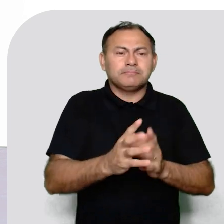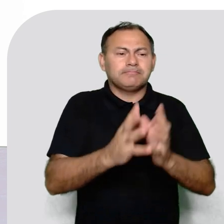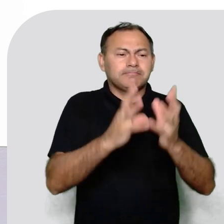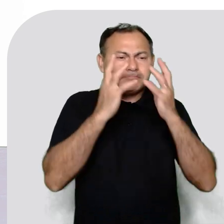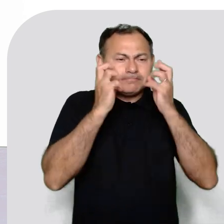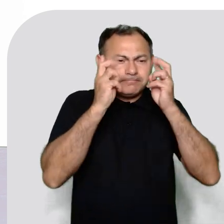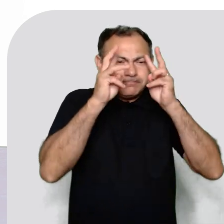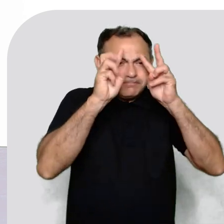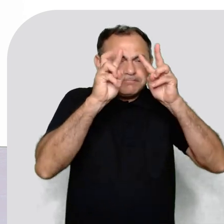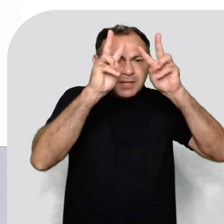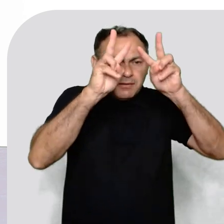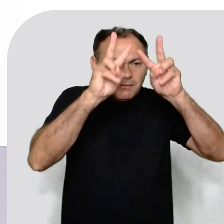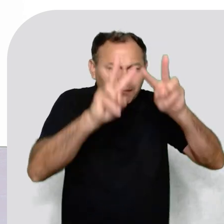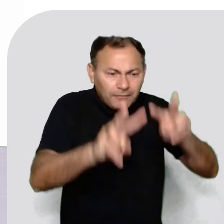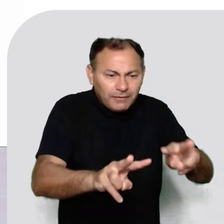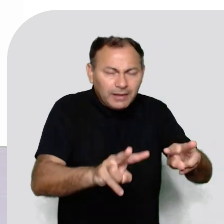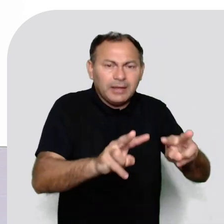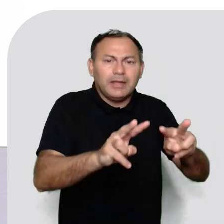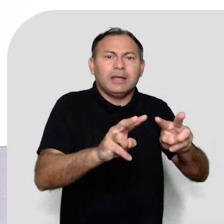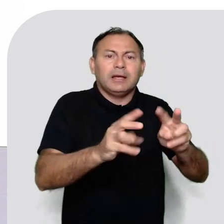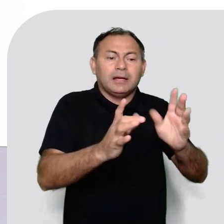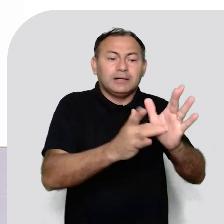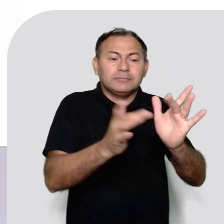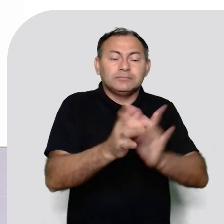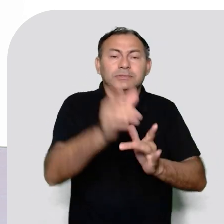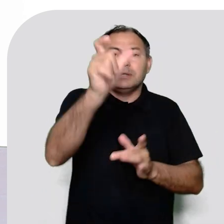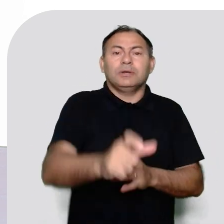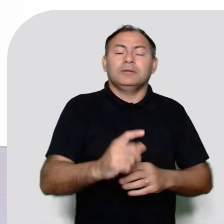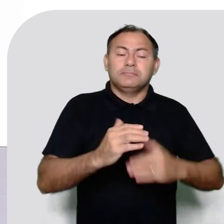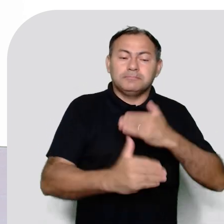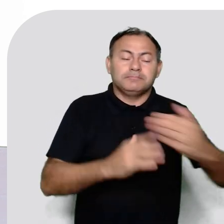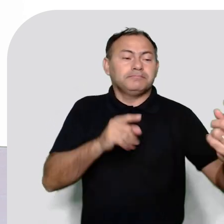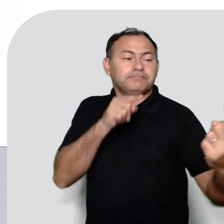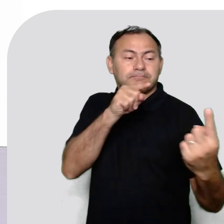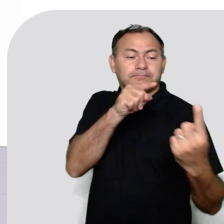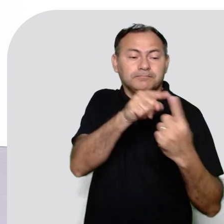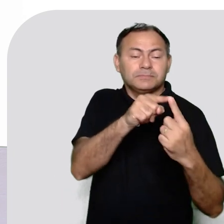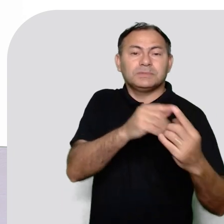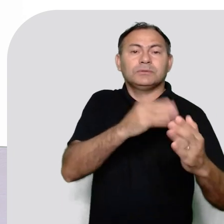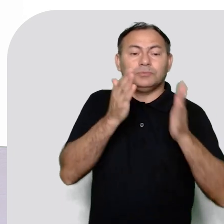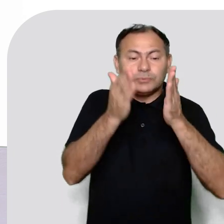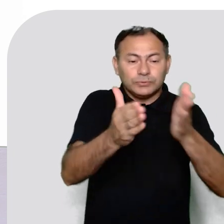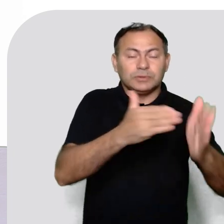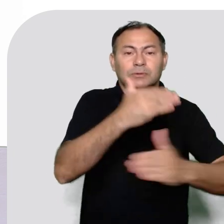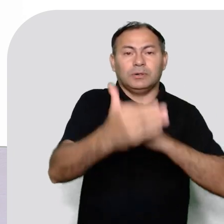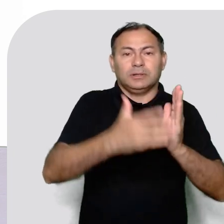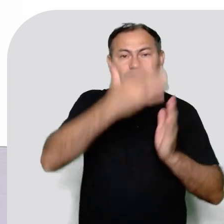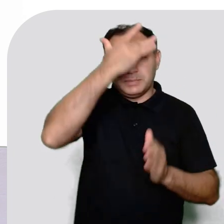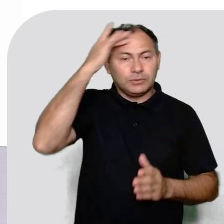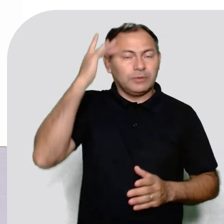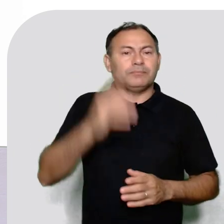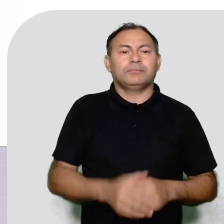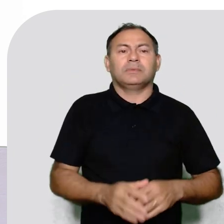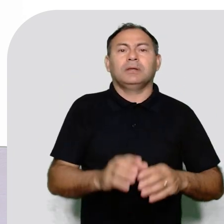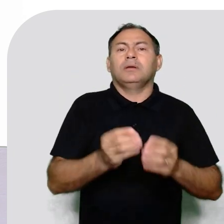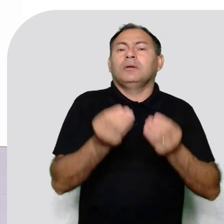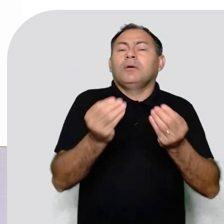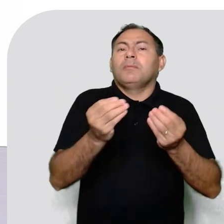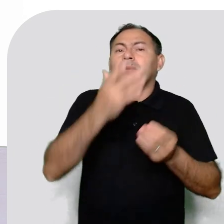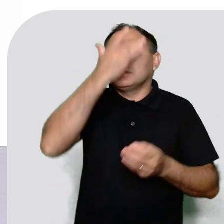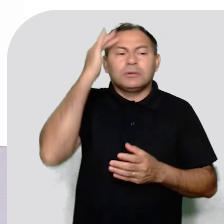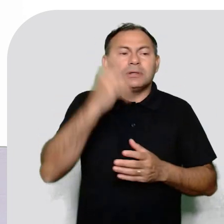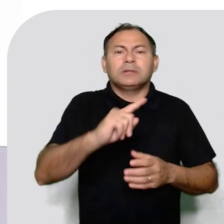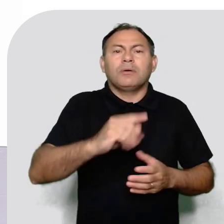de Cristo é a transcendência de todo homem. Então, como o homem que